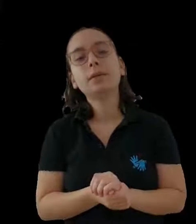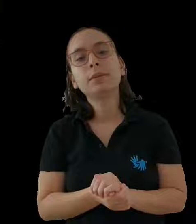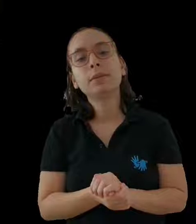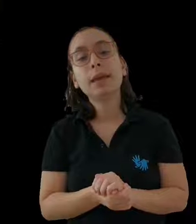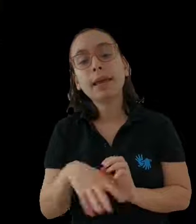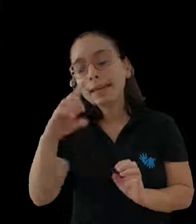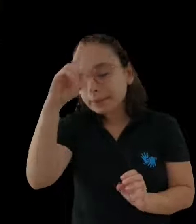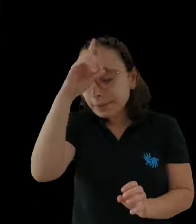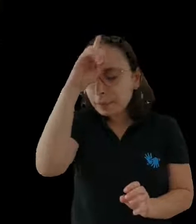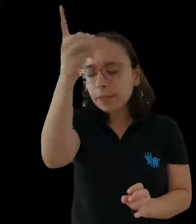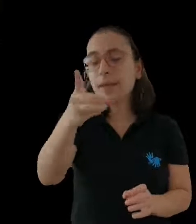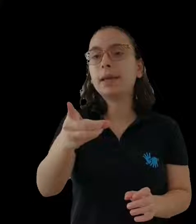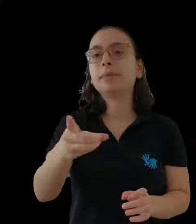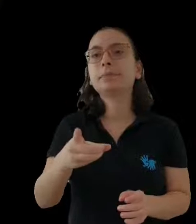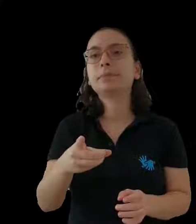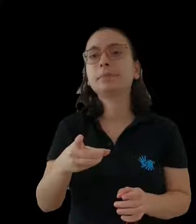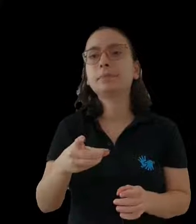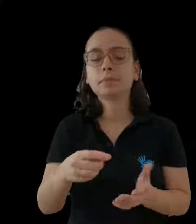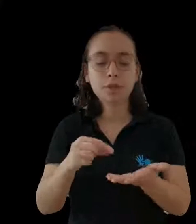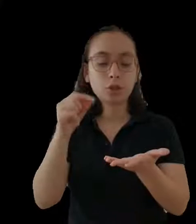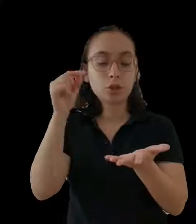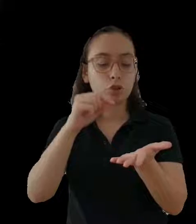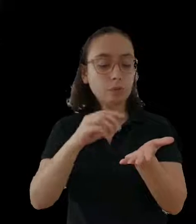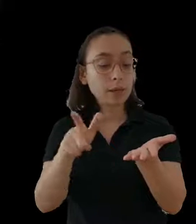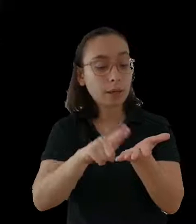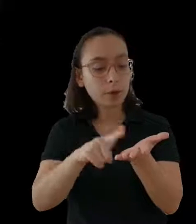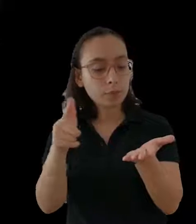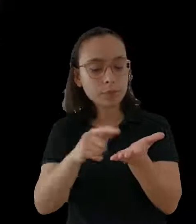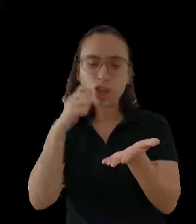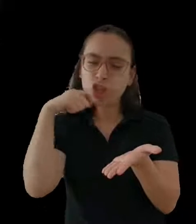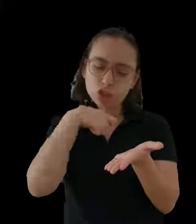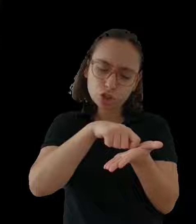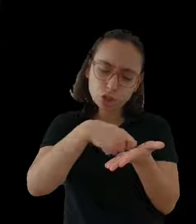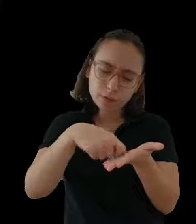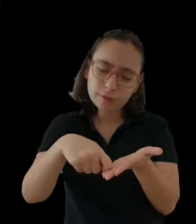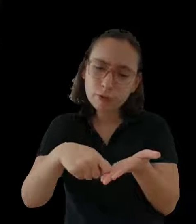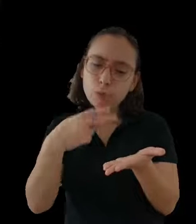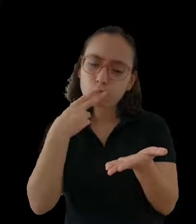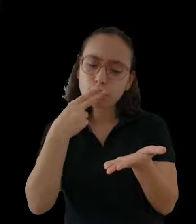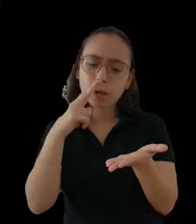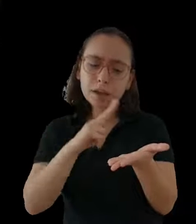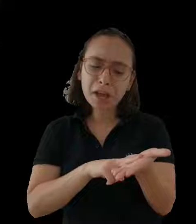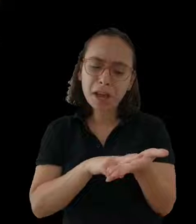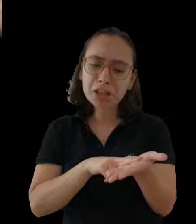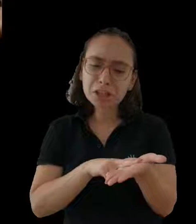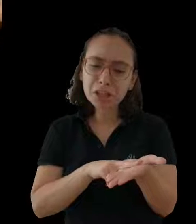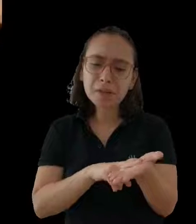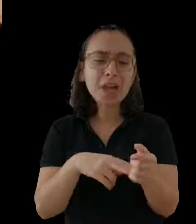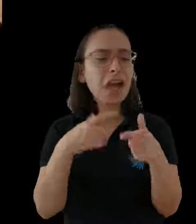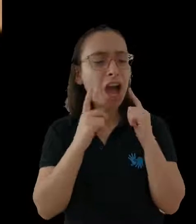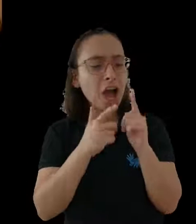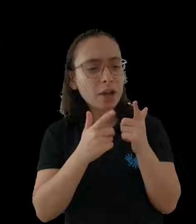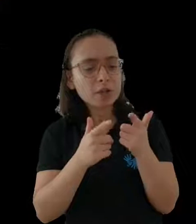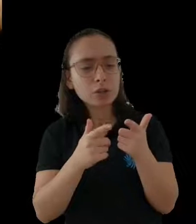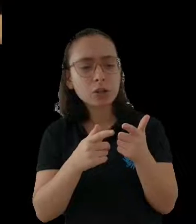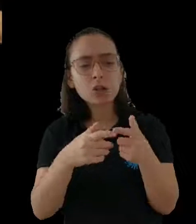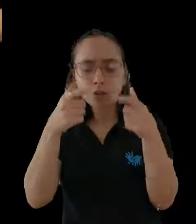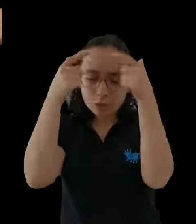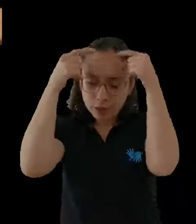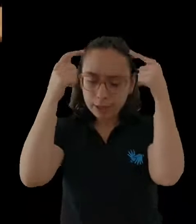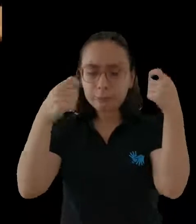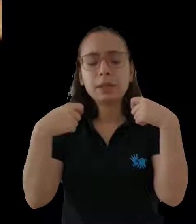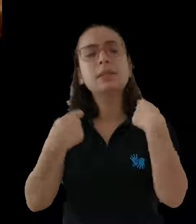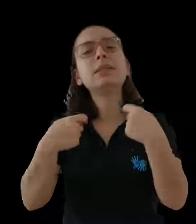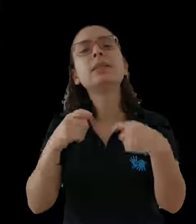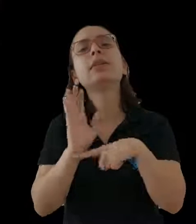E aí ele tem uma ideia de pegar esse papelzinho e escrever uma carta para o rei de reclamação. O rei tem que